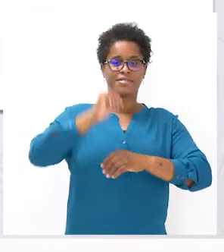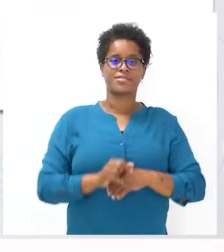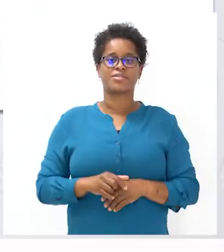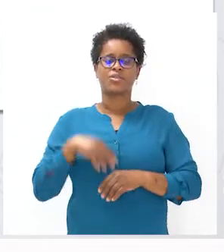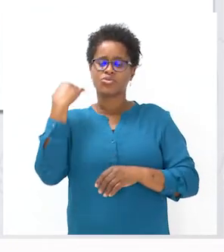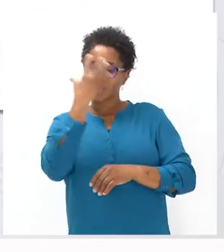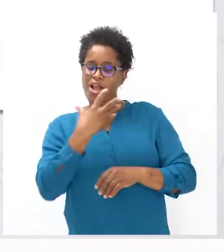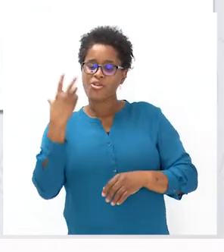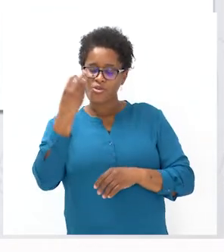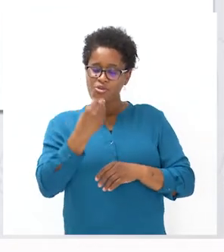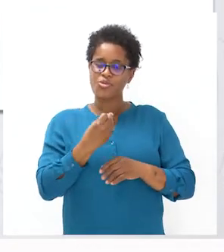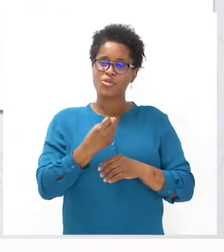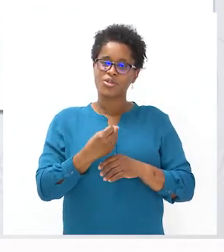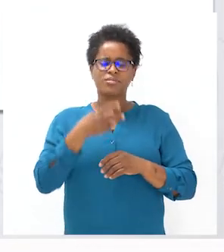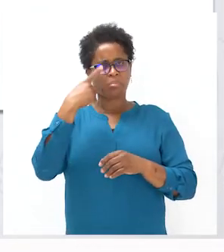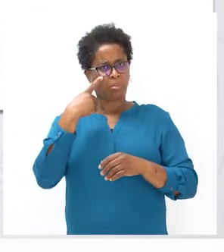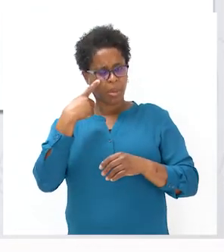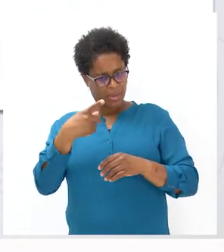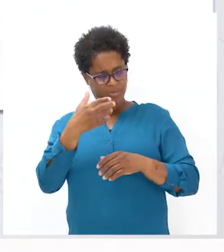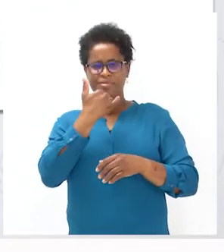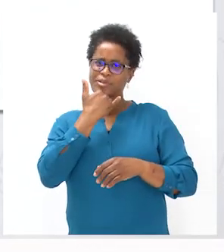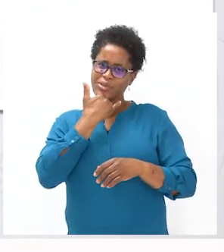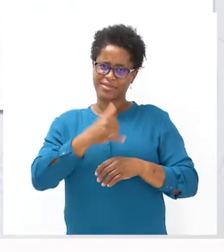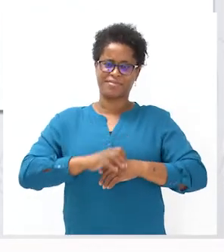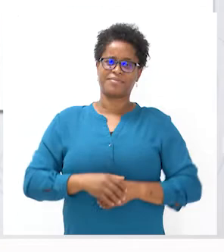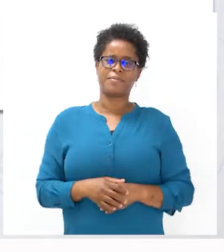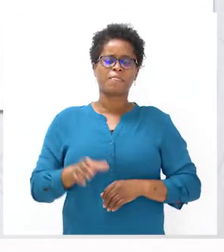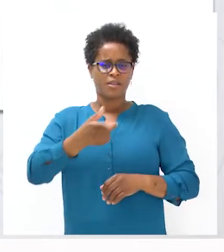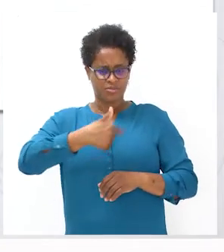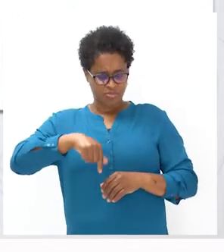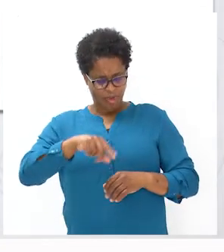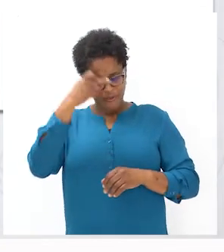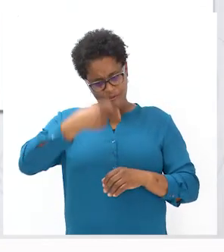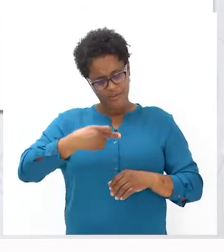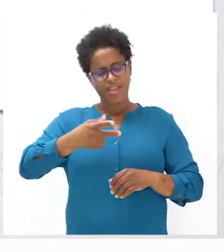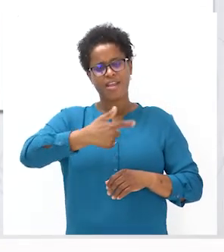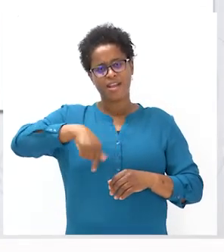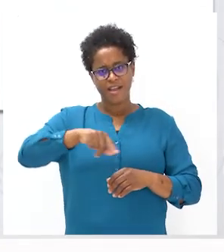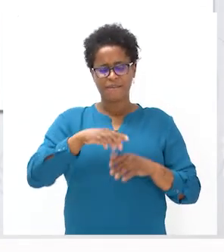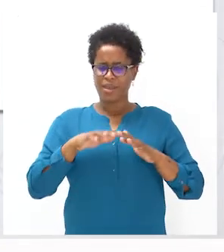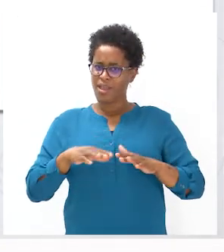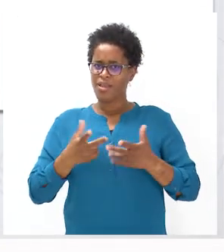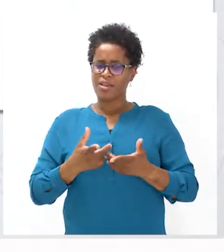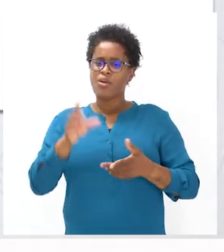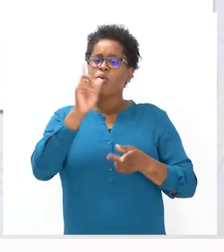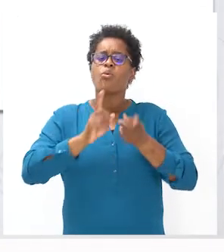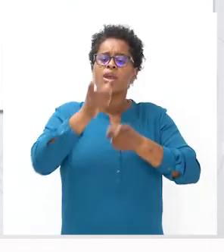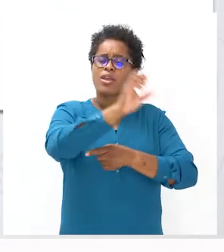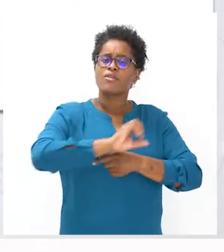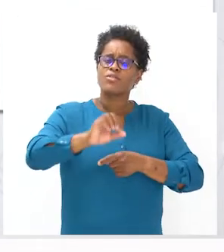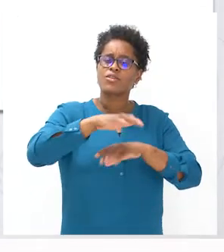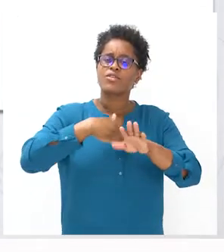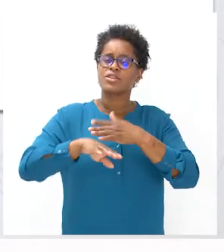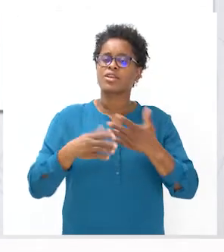Os alunos parecem satisfeitos. Nós ficamos incrédulos. O que é que vocês vão fazer